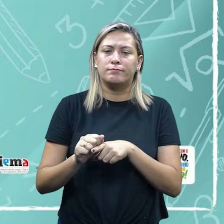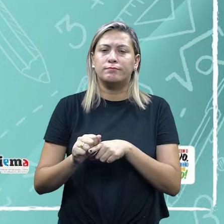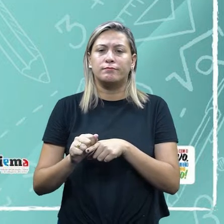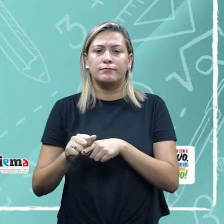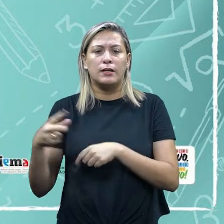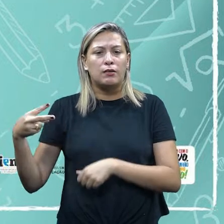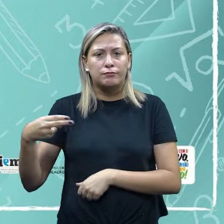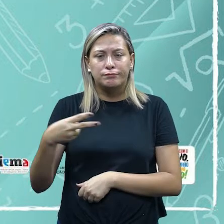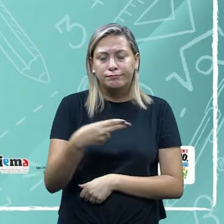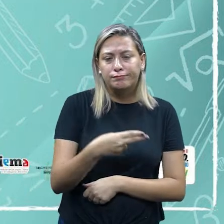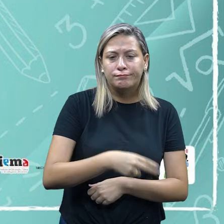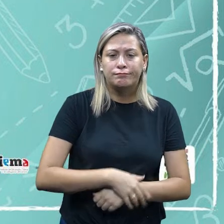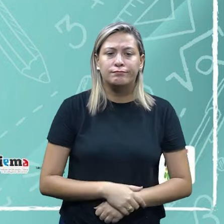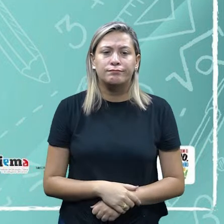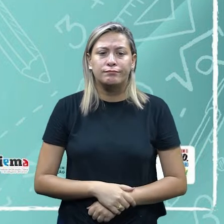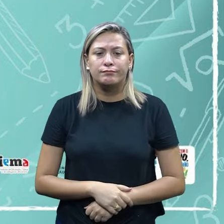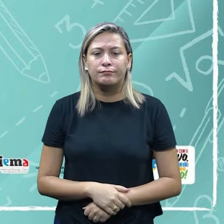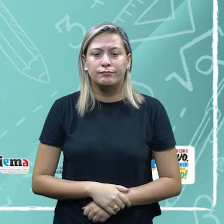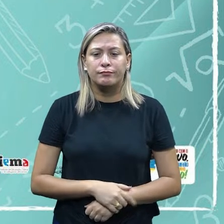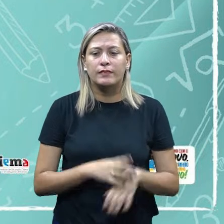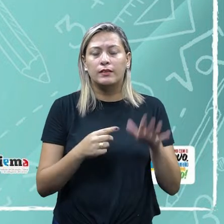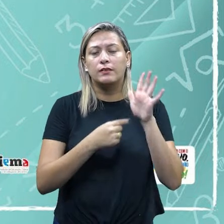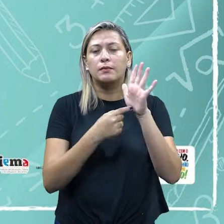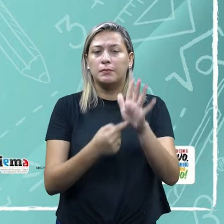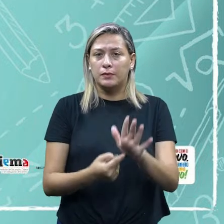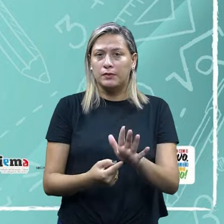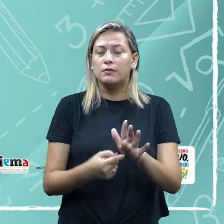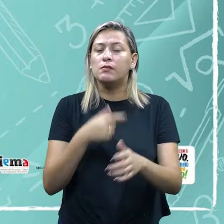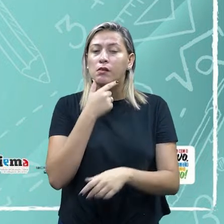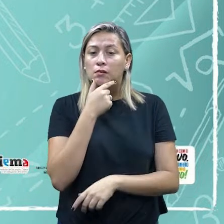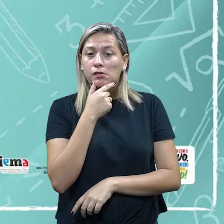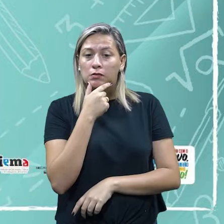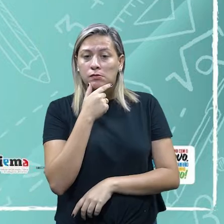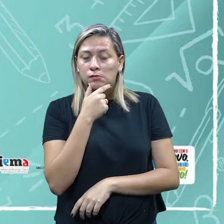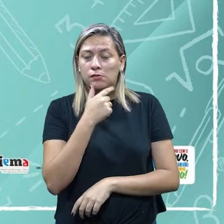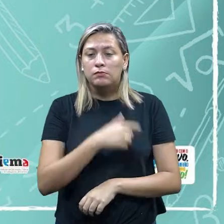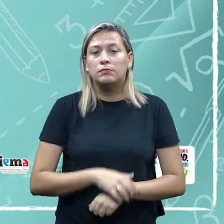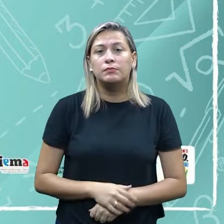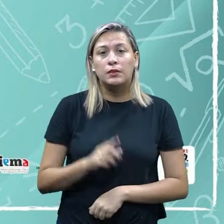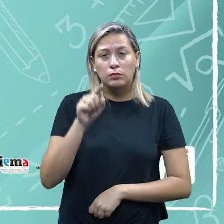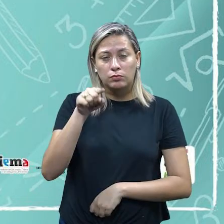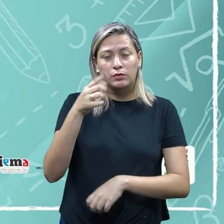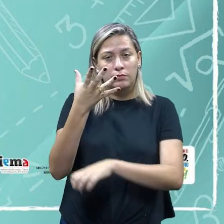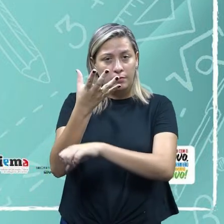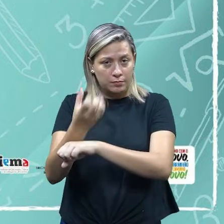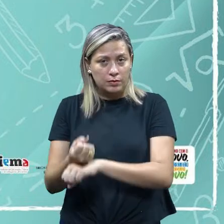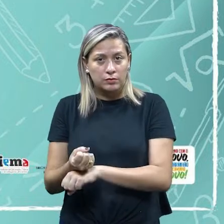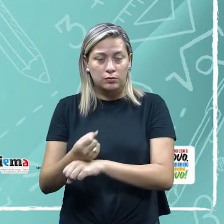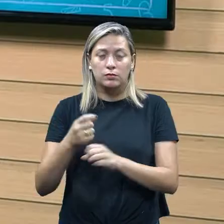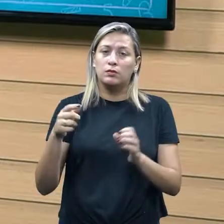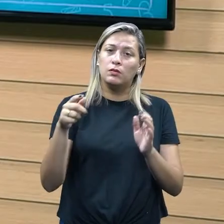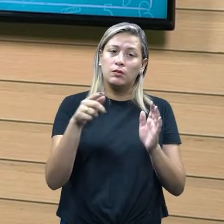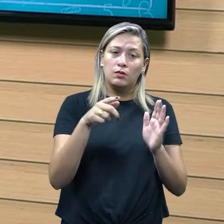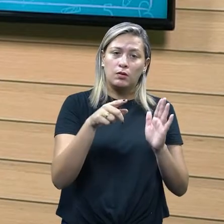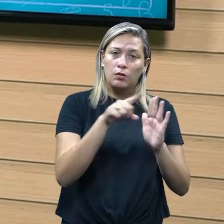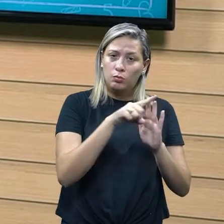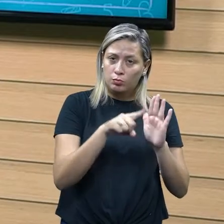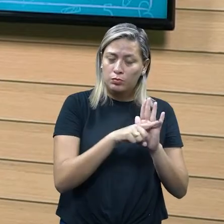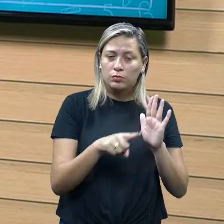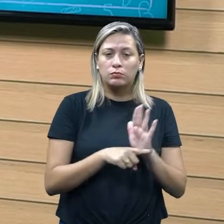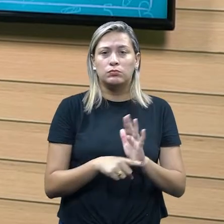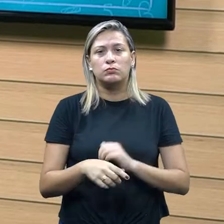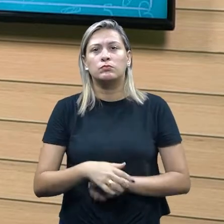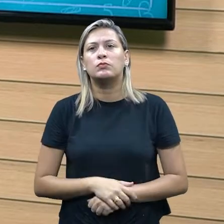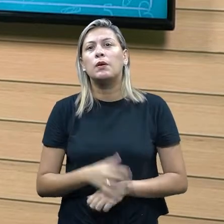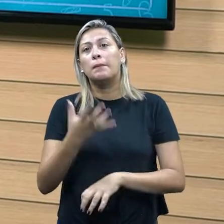que normalmente elas são apresentadas em inglês. Mas aí, quando você vai baixar o programa, você normalmente